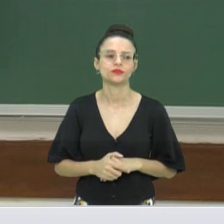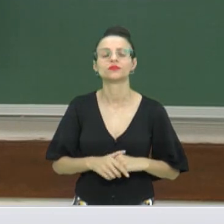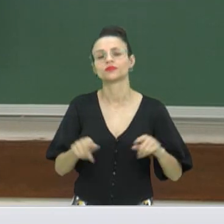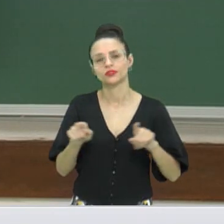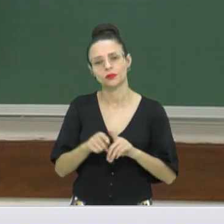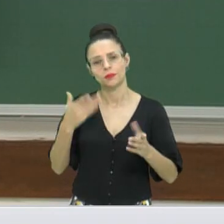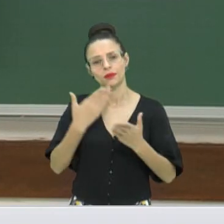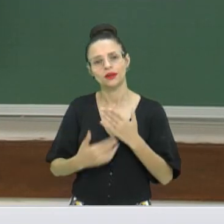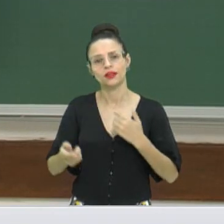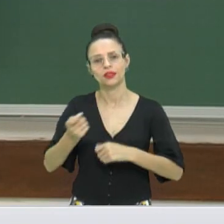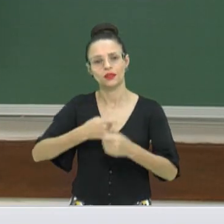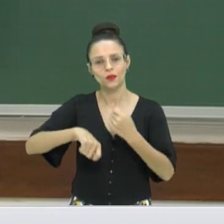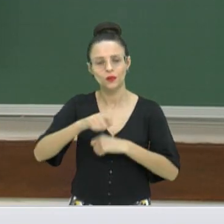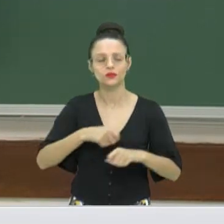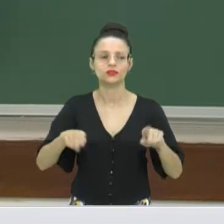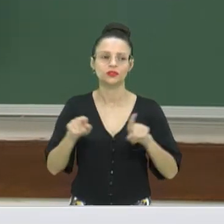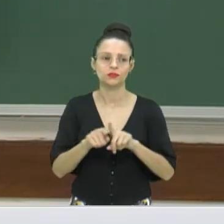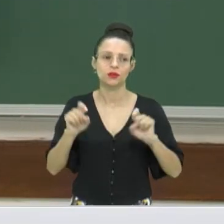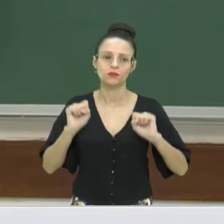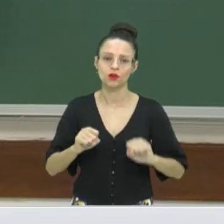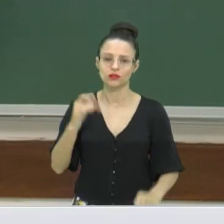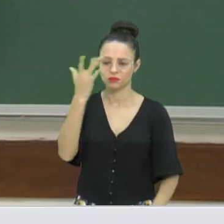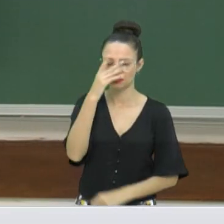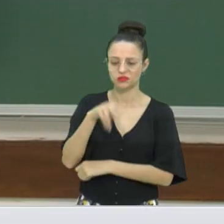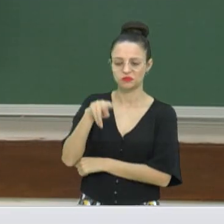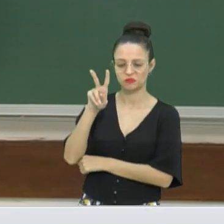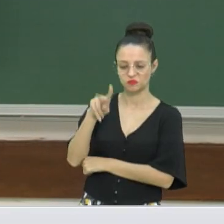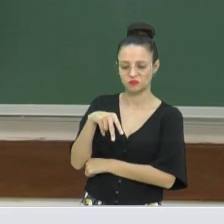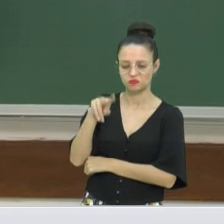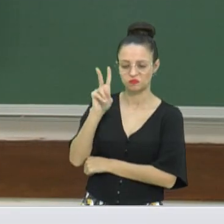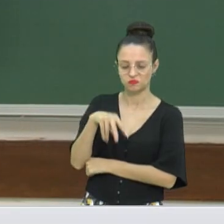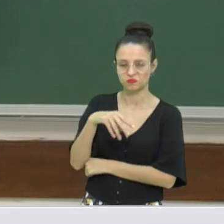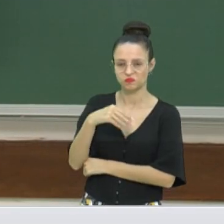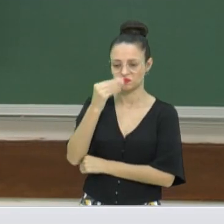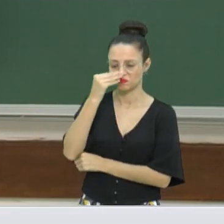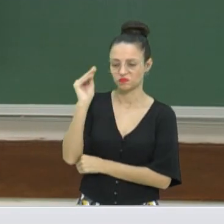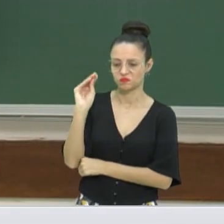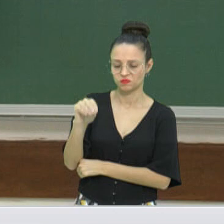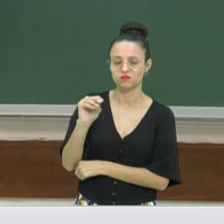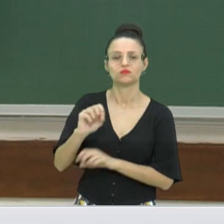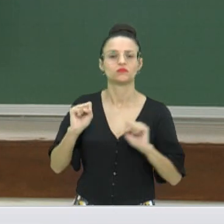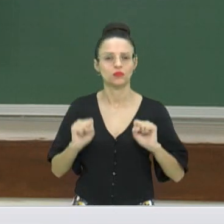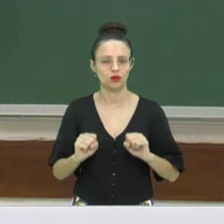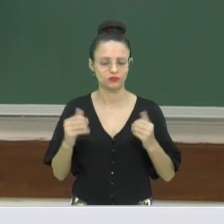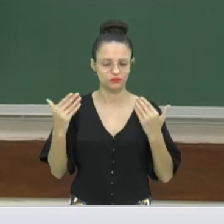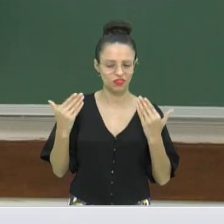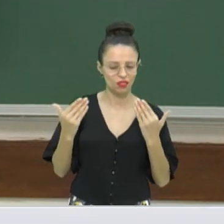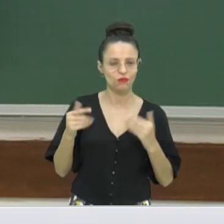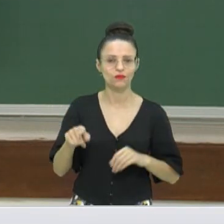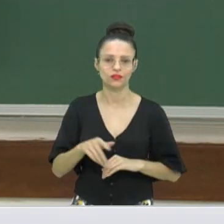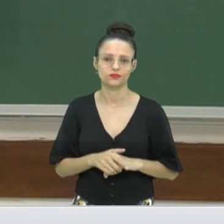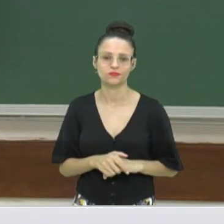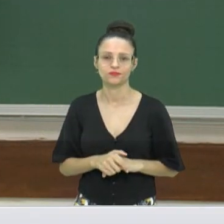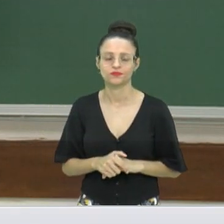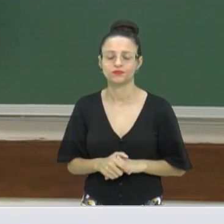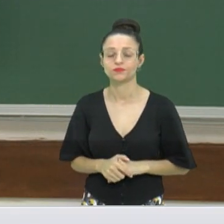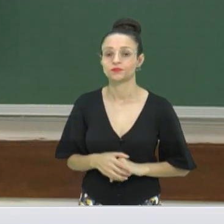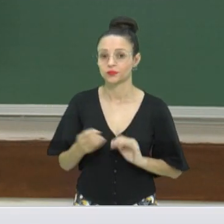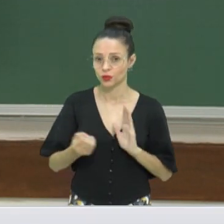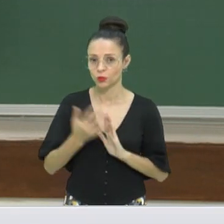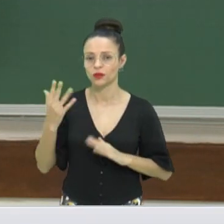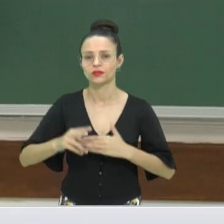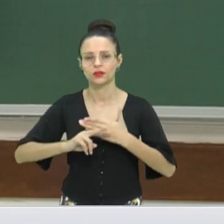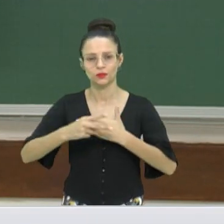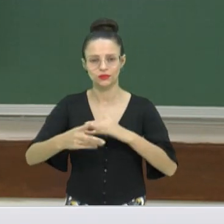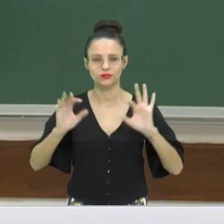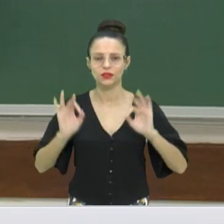perder negócios, pode passar a ser vista no ambiente do trabalho com um olhar de desconfiança. Quanta